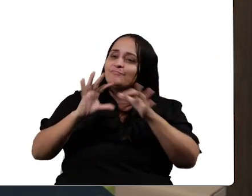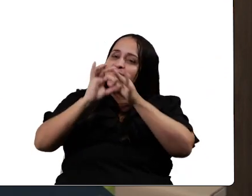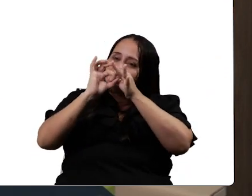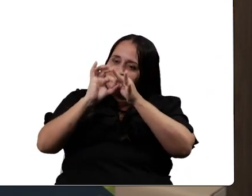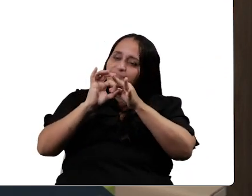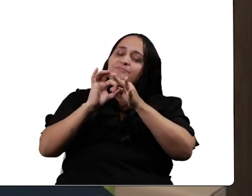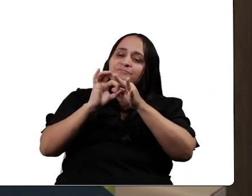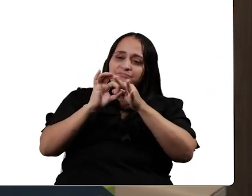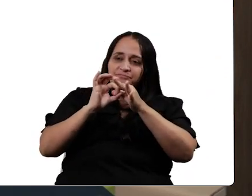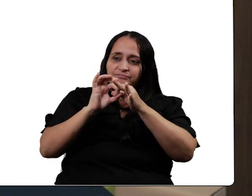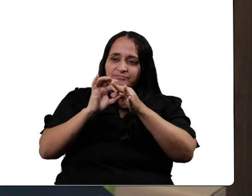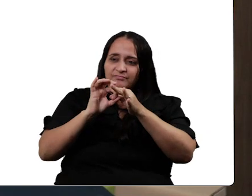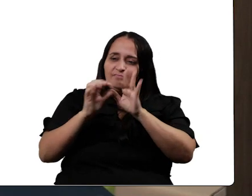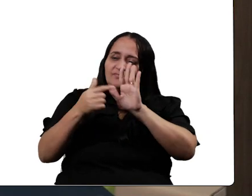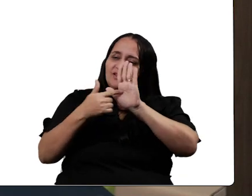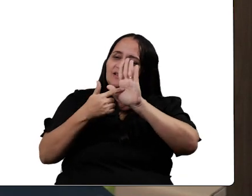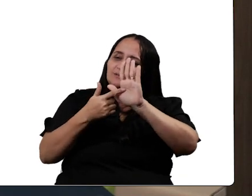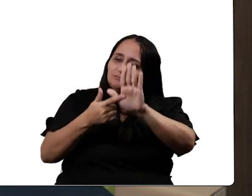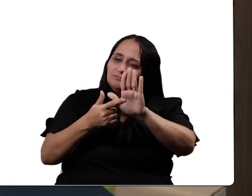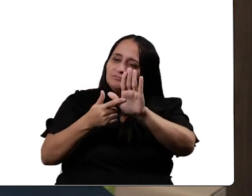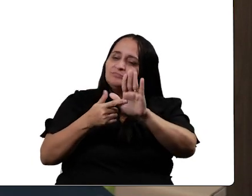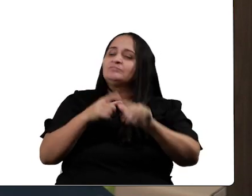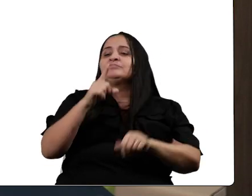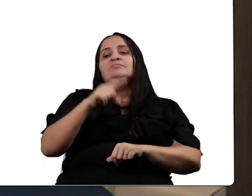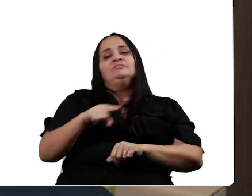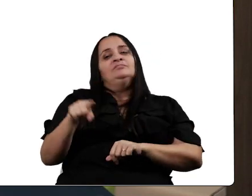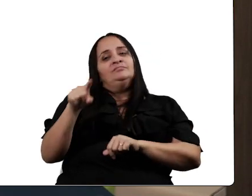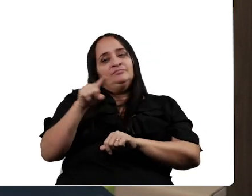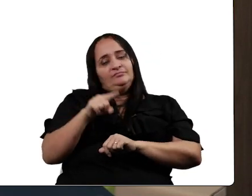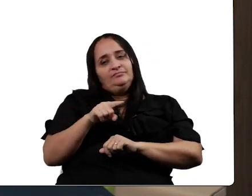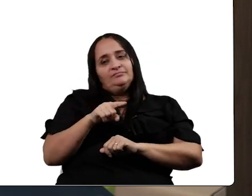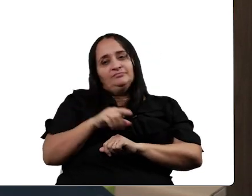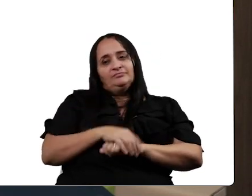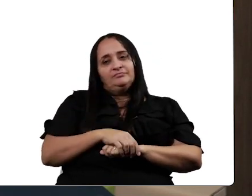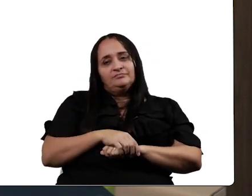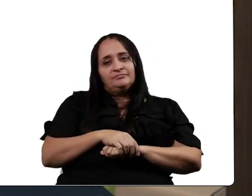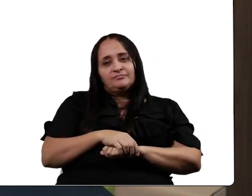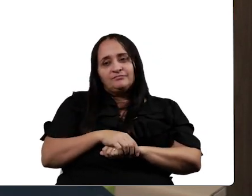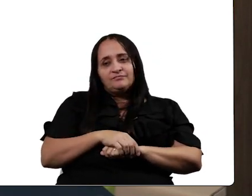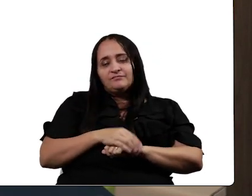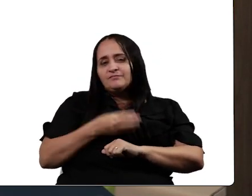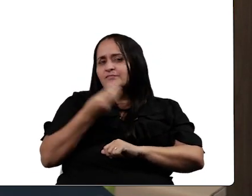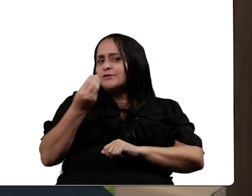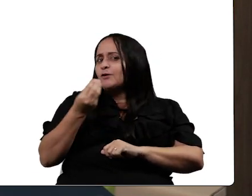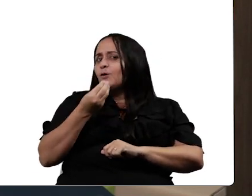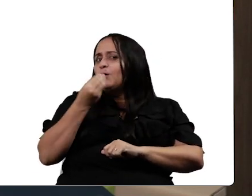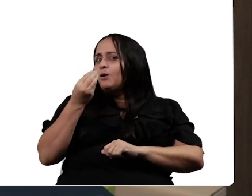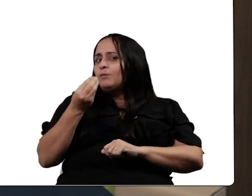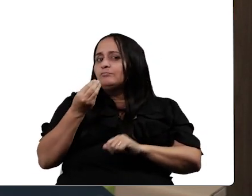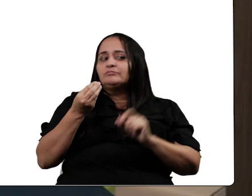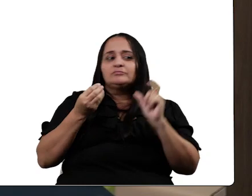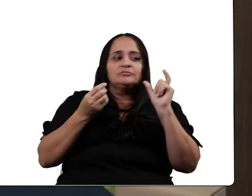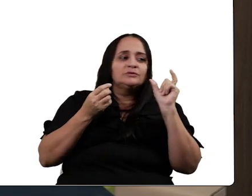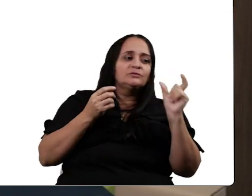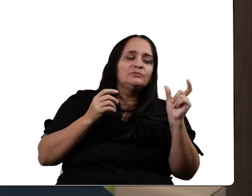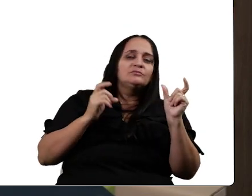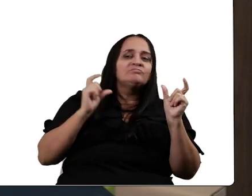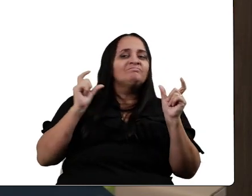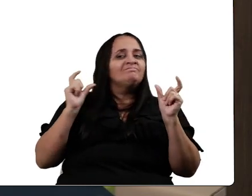aí onde ganha você, né? Onde ganha o consumidor. É conectando uma coisa a outra.